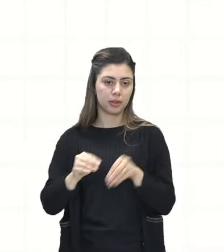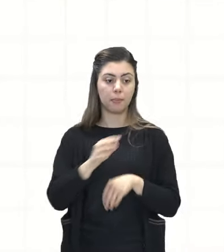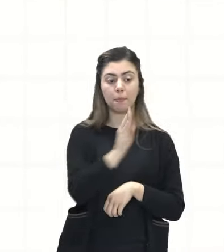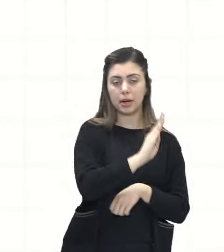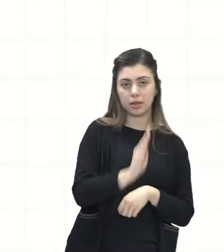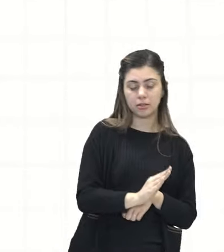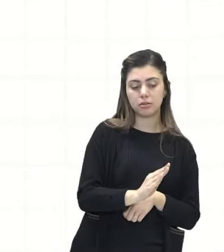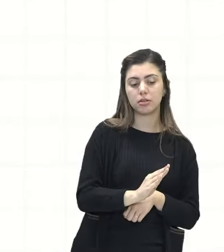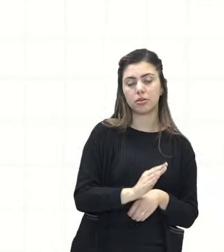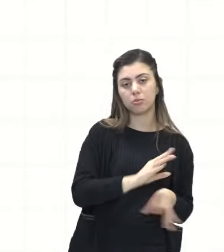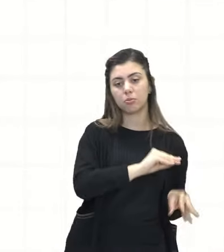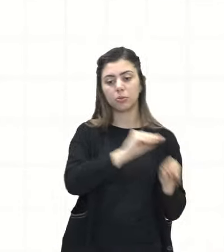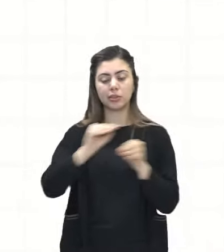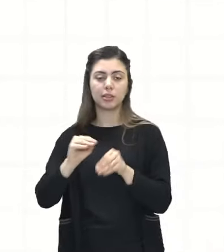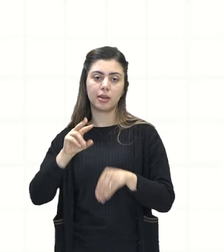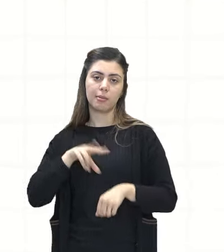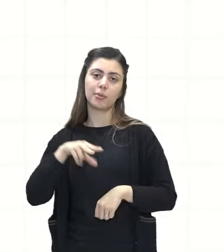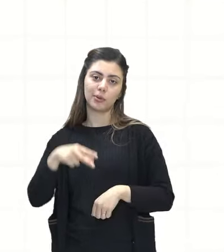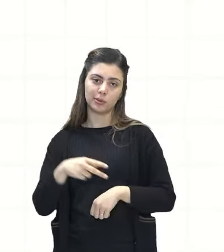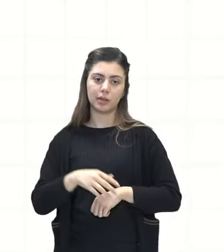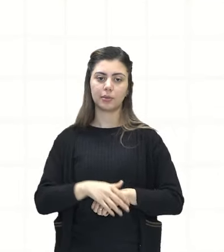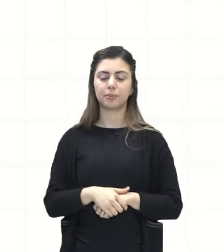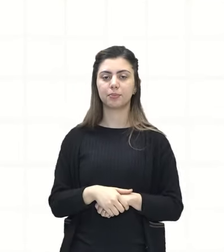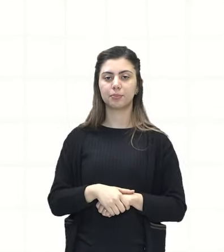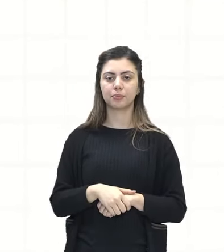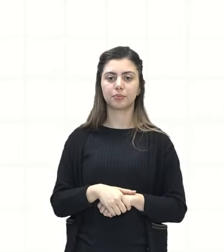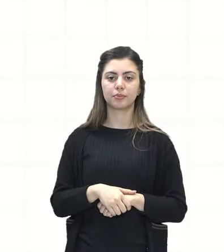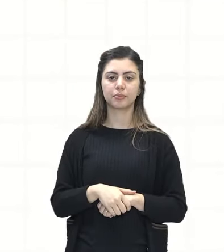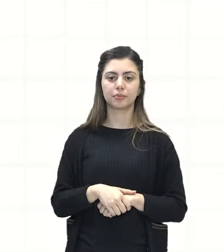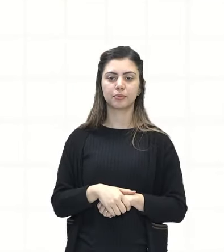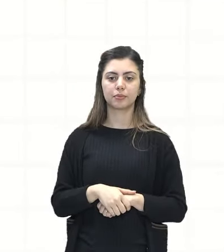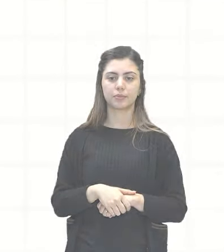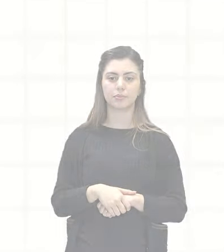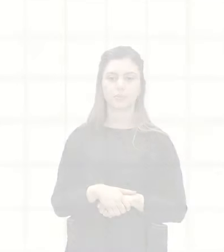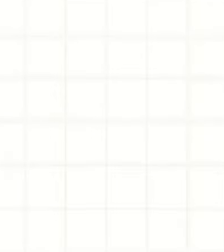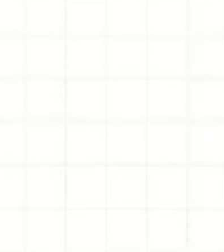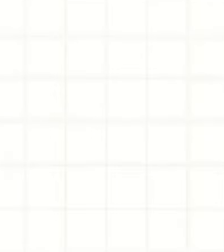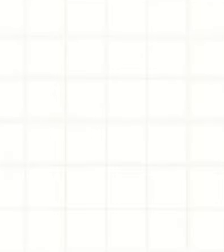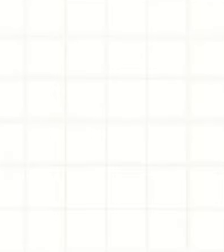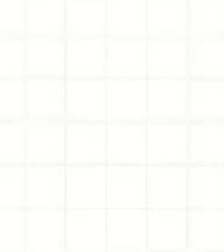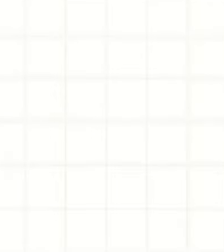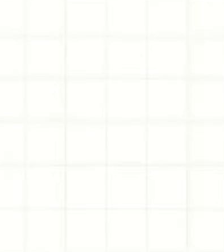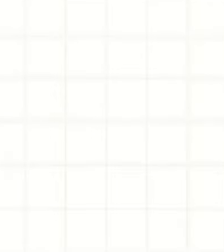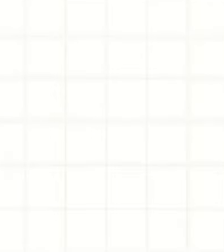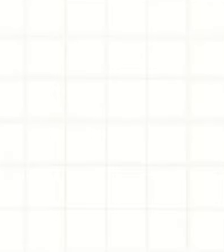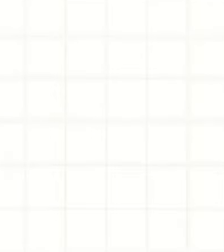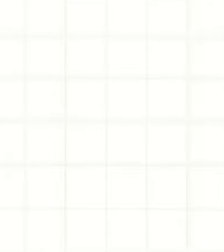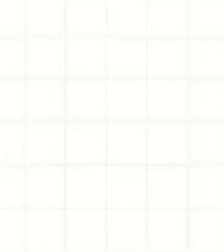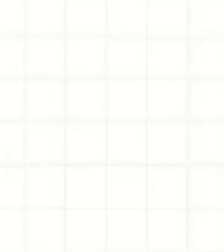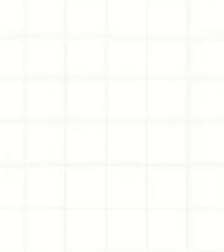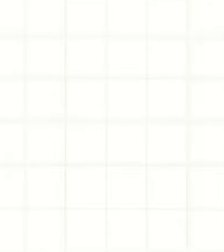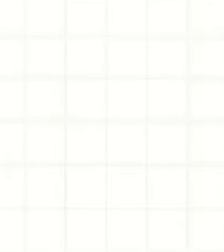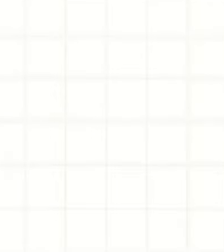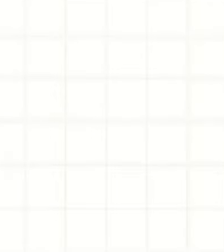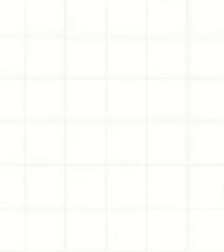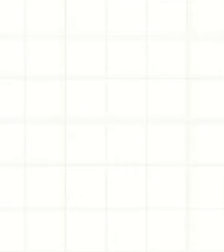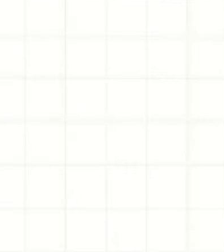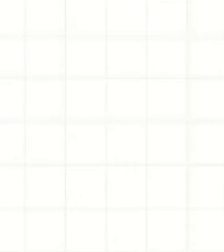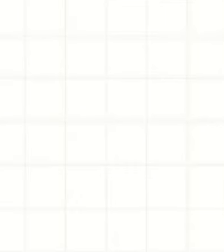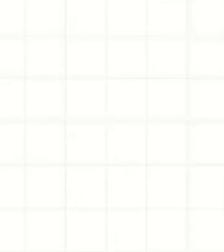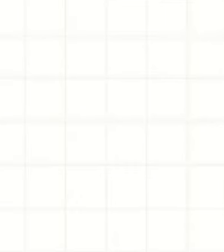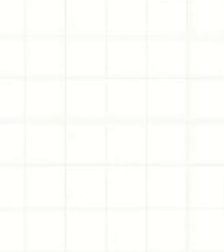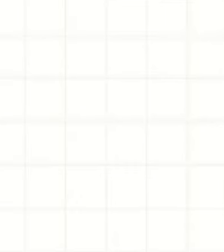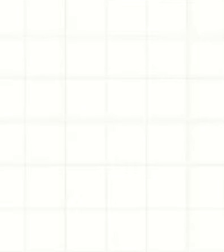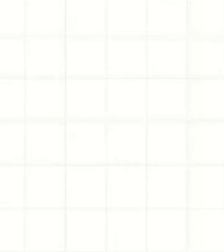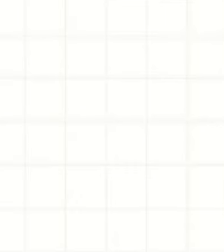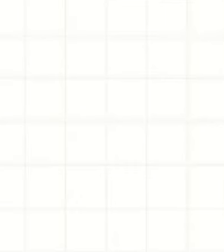Portugal é uma migração externa Tá bom quando trata de uma imigração interna Professor quando essa imigração acontece dentro de um mesmo país pode ser